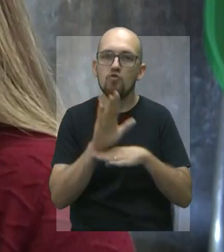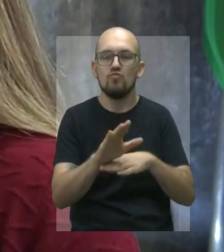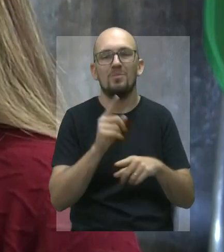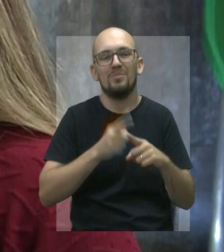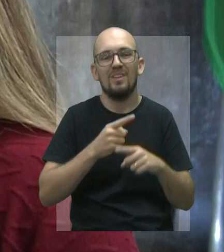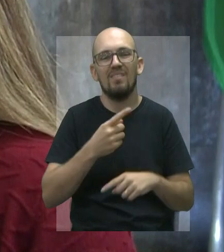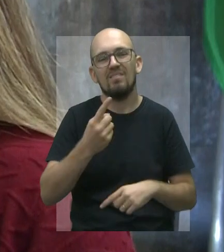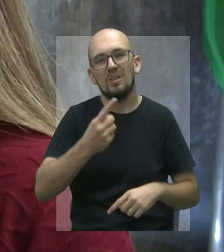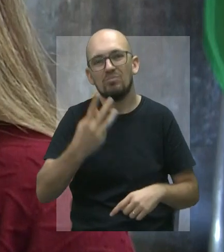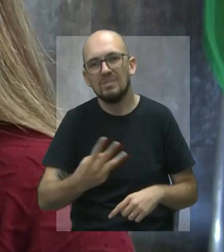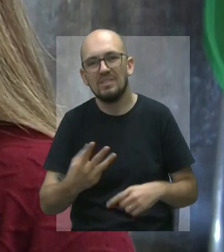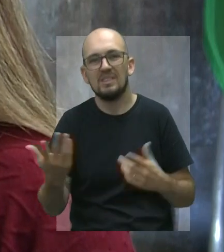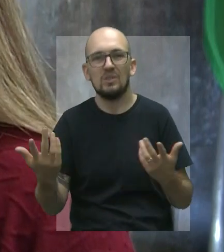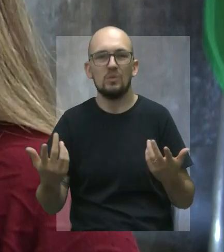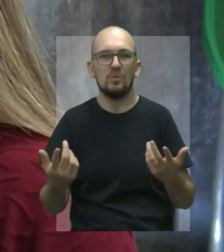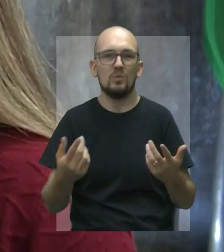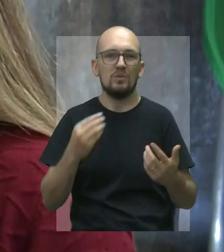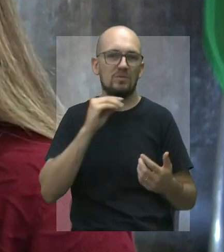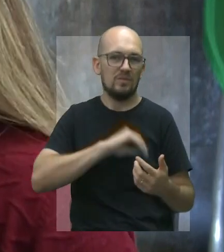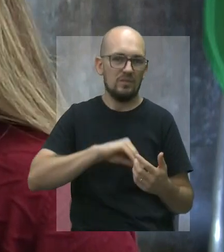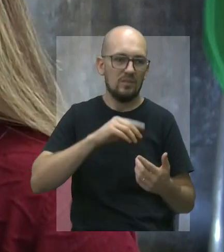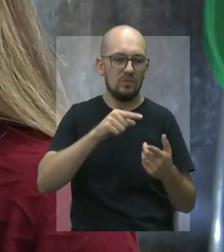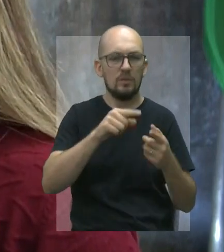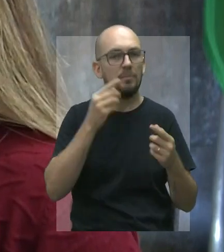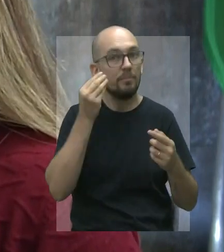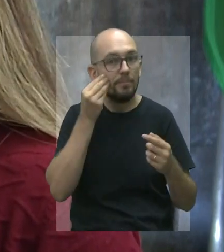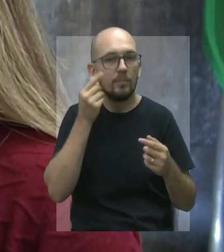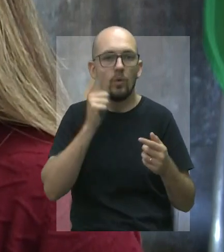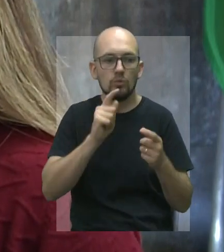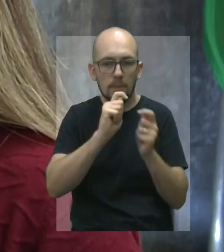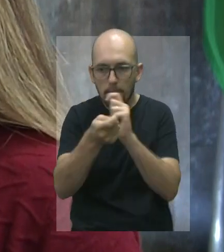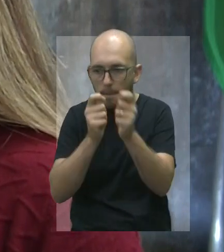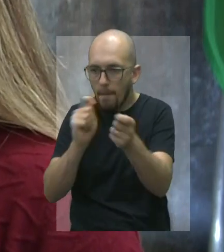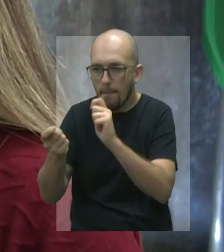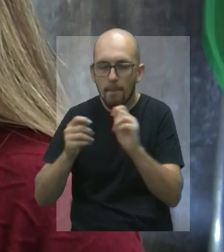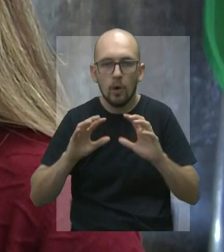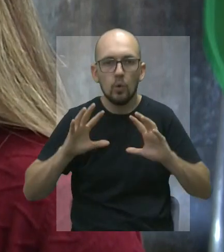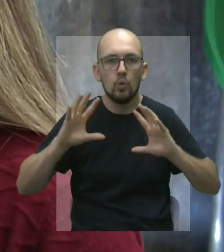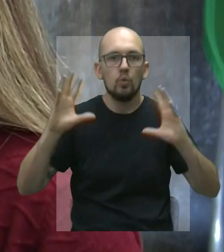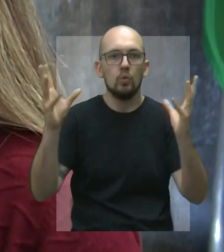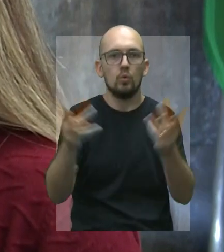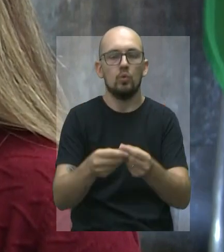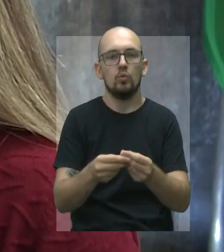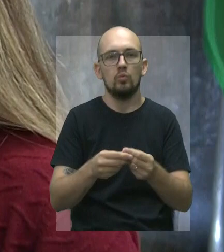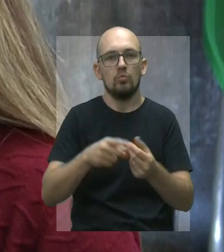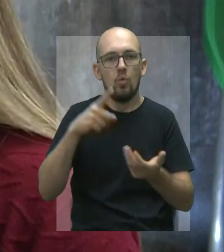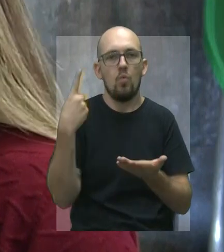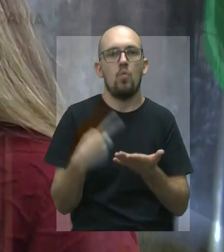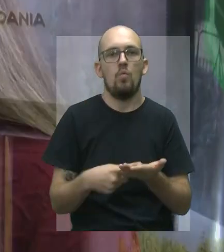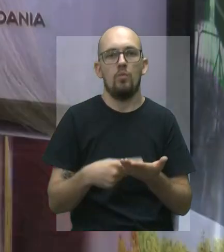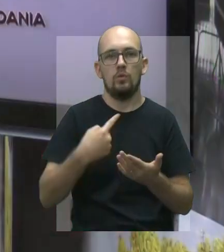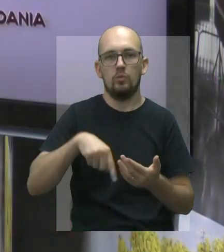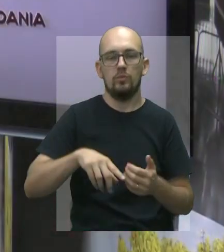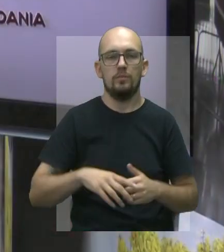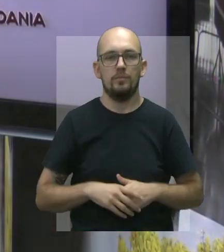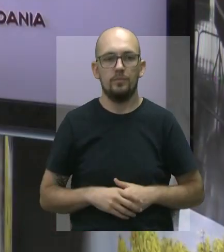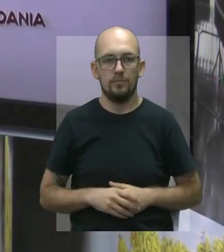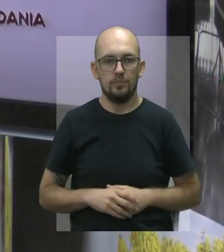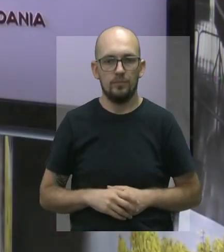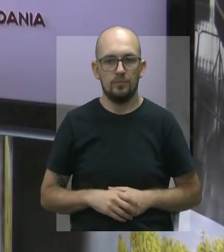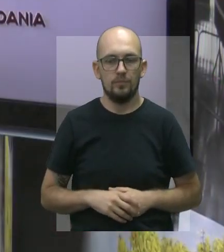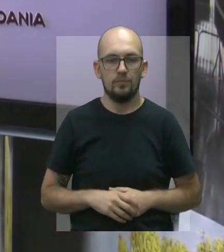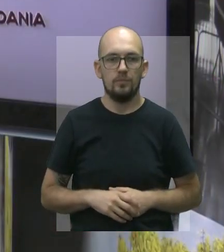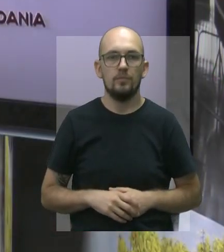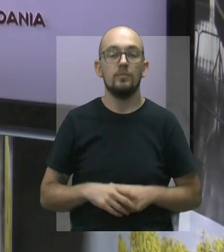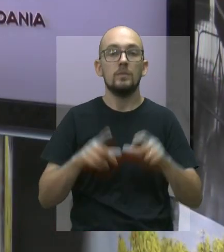13º, e para a gente conseguir honrar tudo certinho, né, com os compromissos que a gente tem fixos aí.